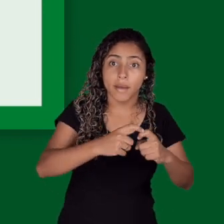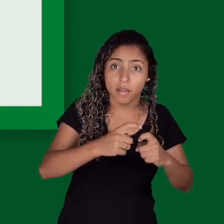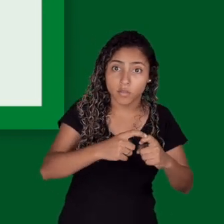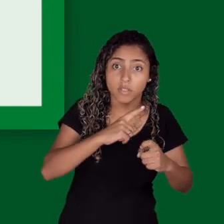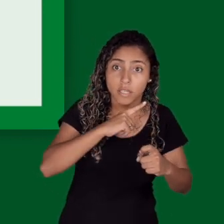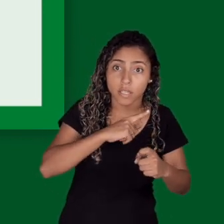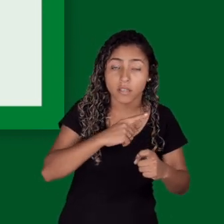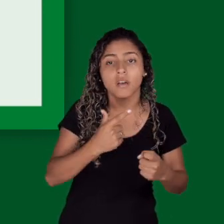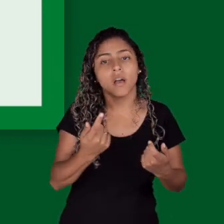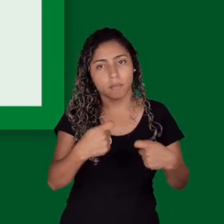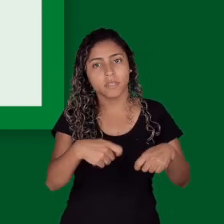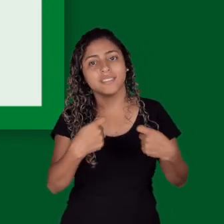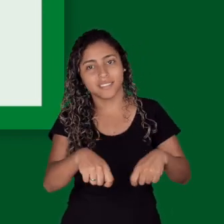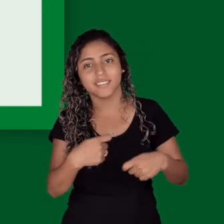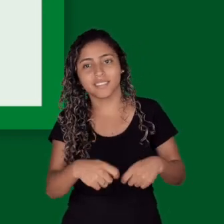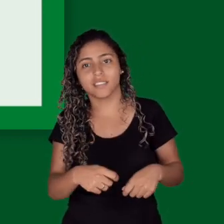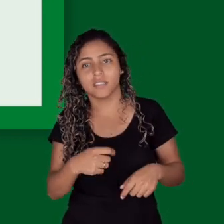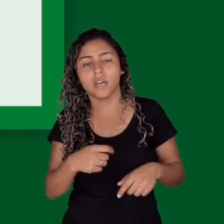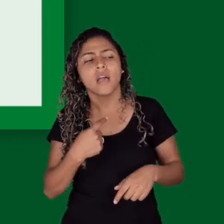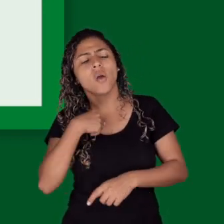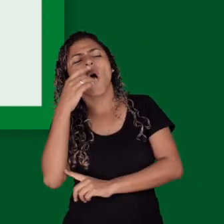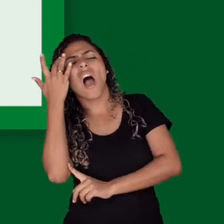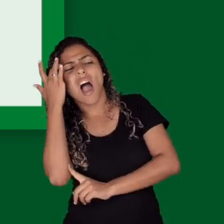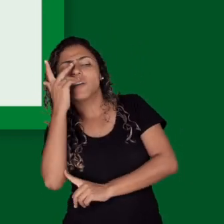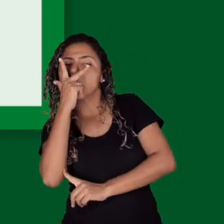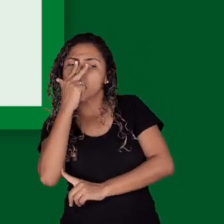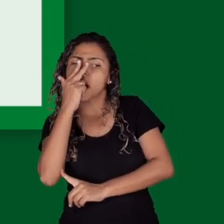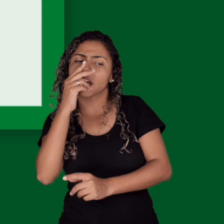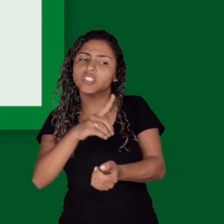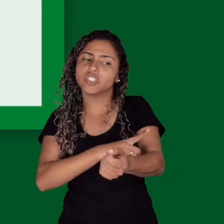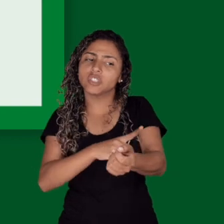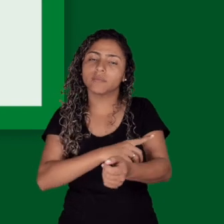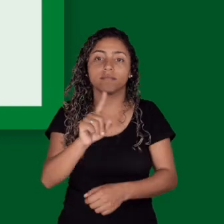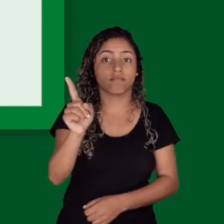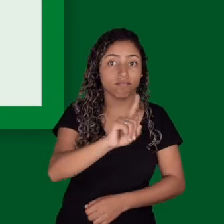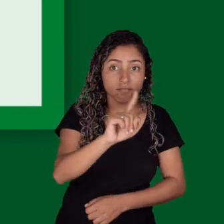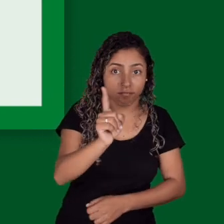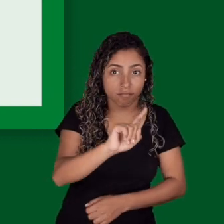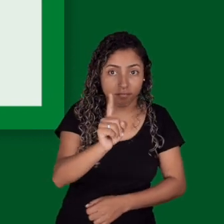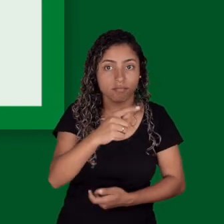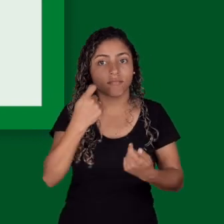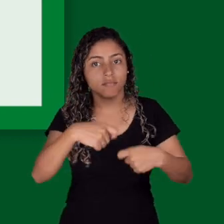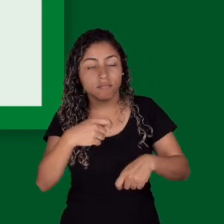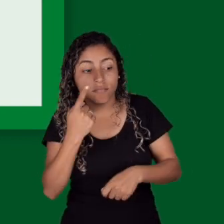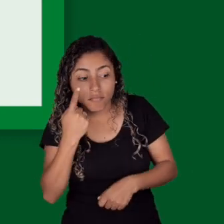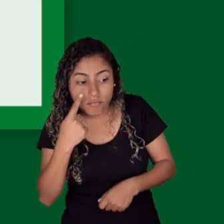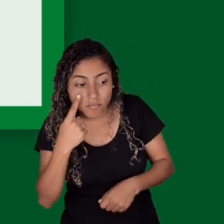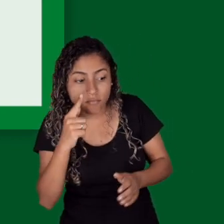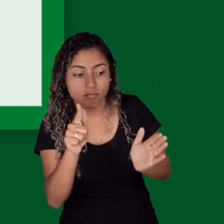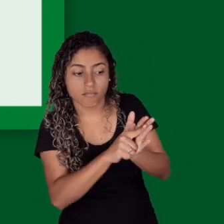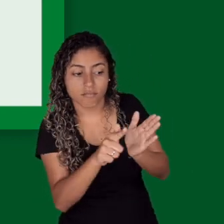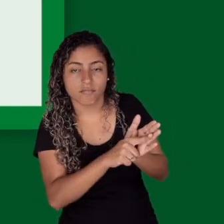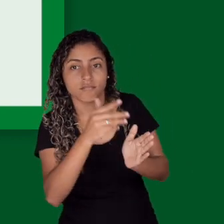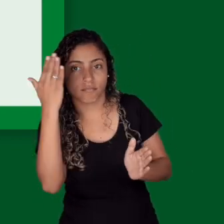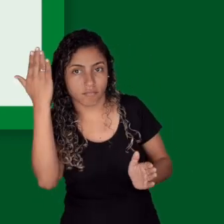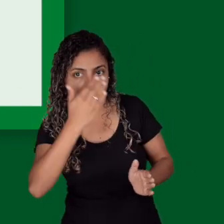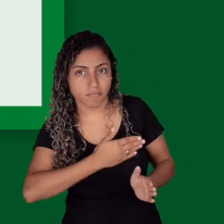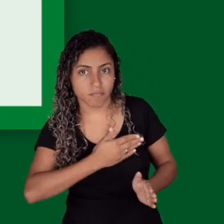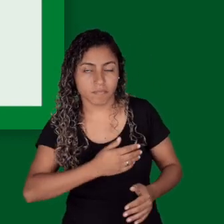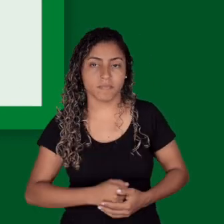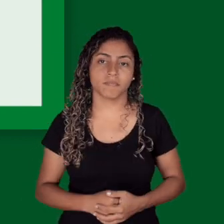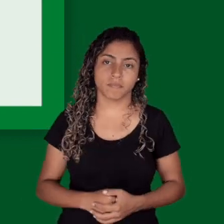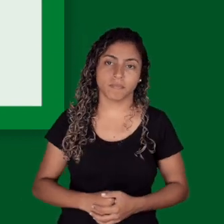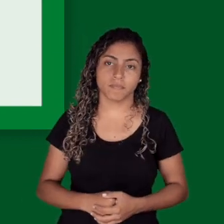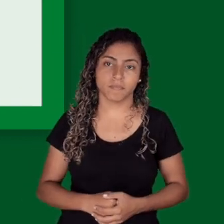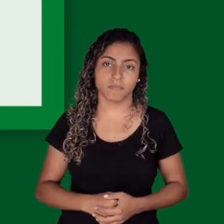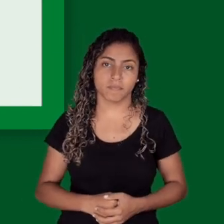tem que ser diagnosticada. A gente não pode achar que o aluno tenha diabetes, a gente não pode achar que o aluno tem intolerância à lactose.